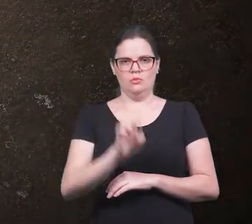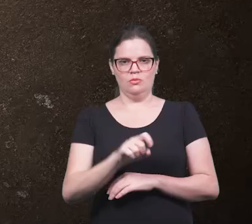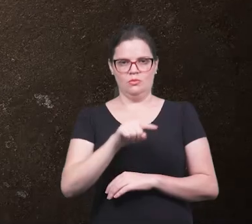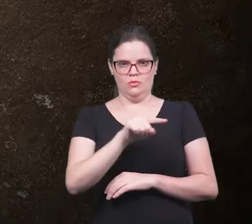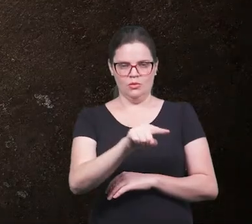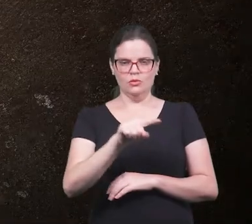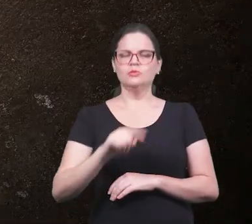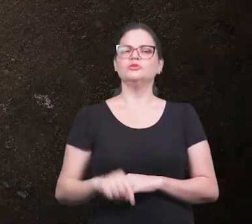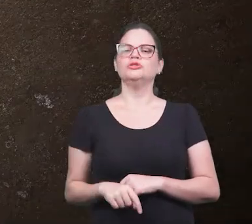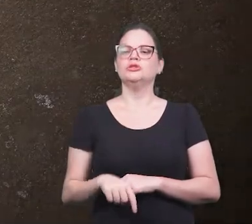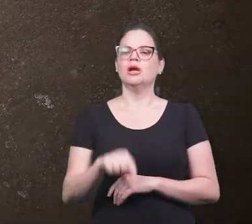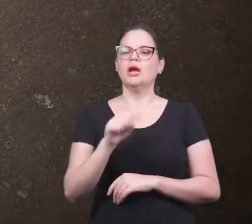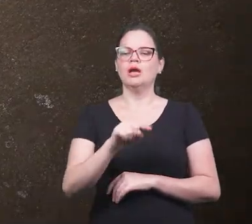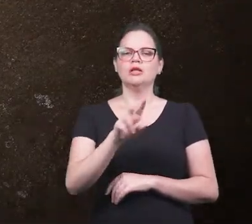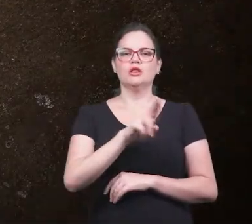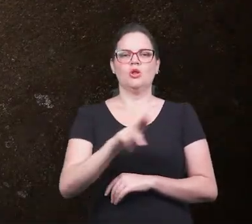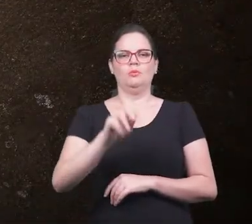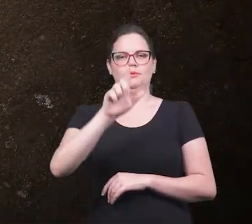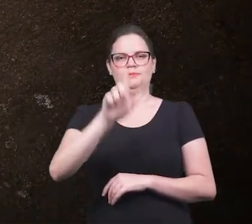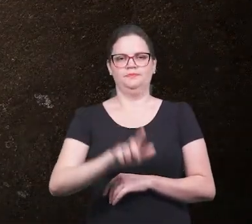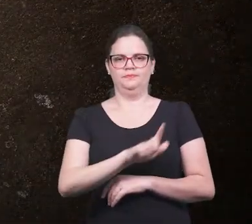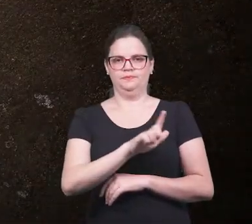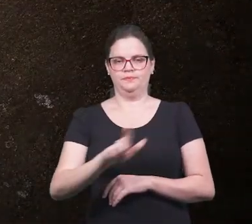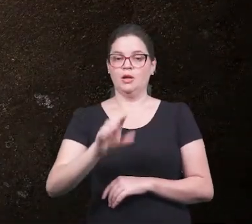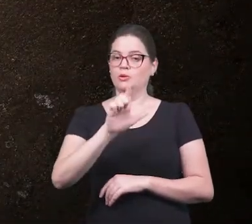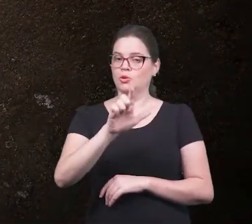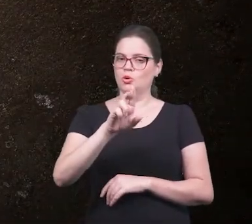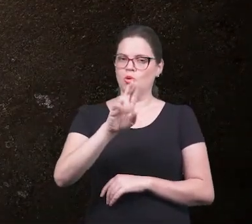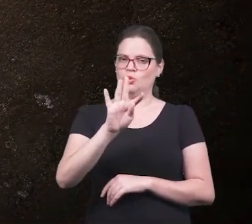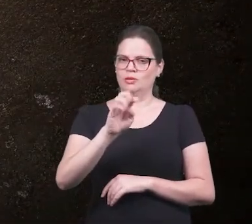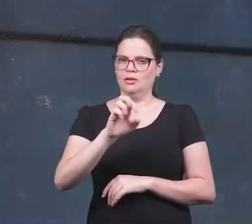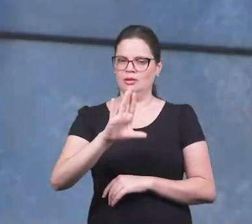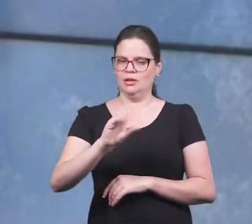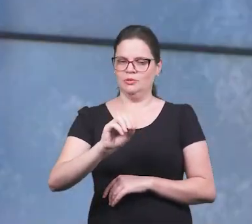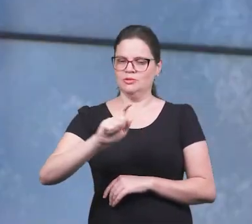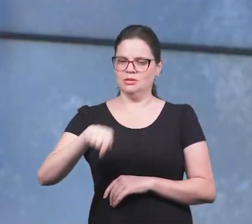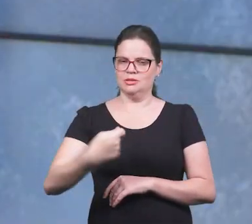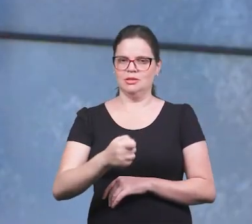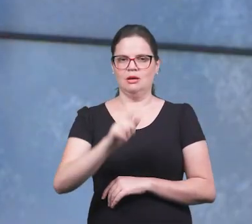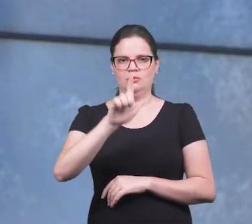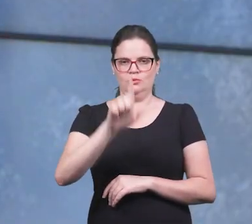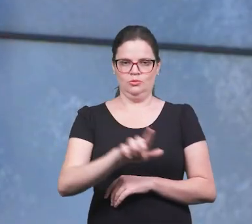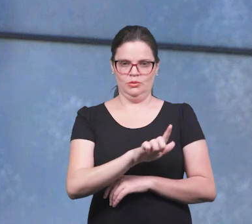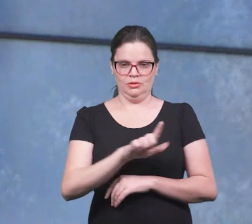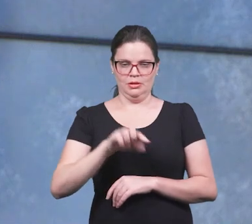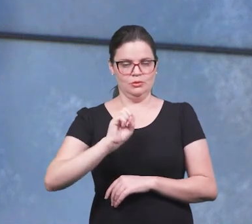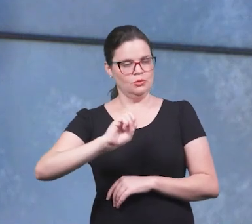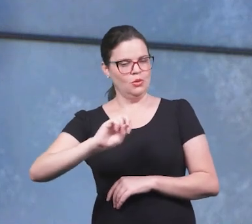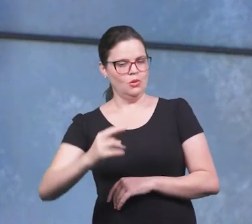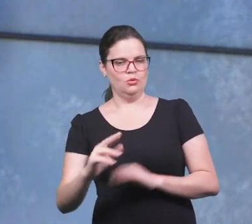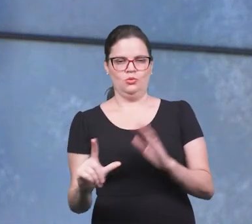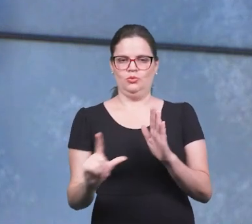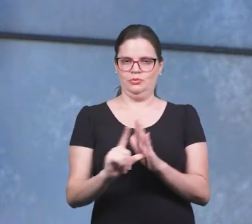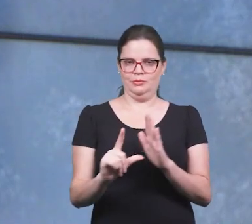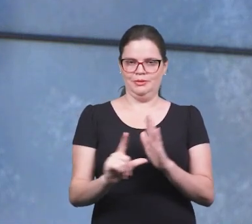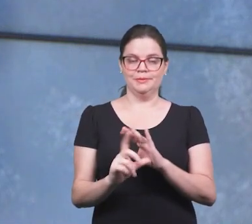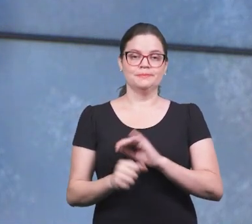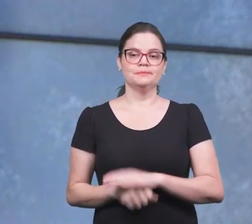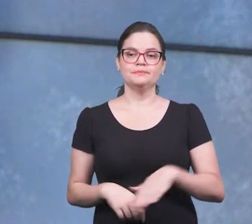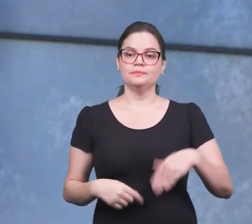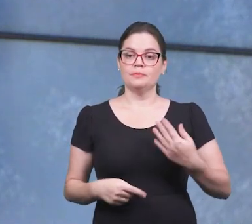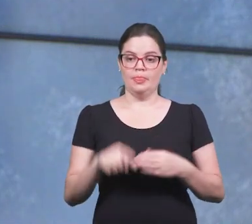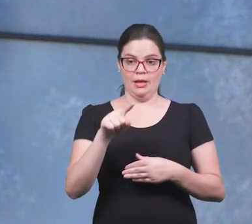Lutero. Então, Martinho Lutero, ele fazia parte da estrutura da